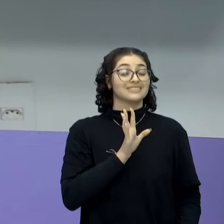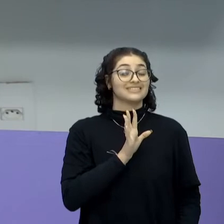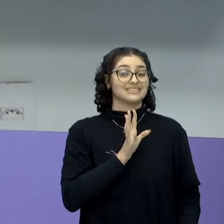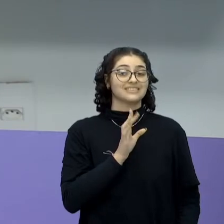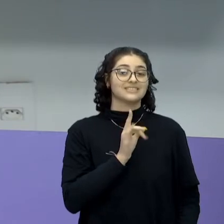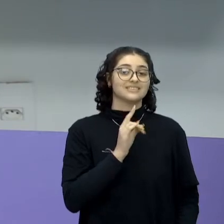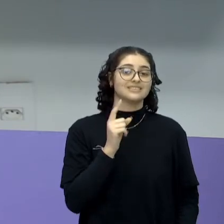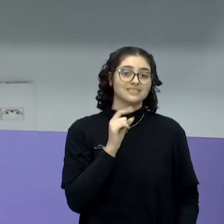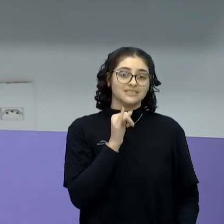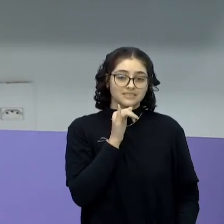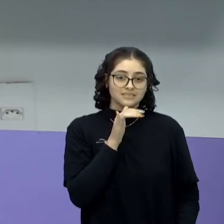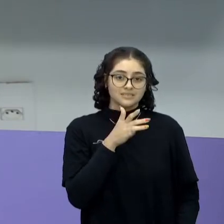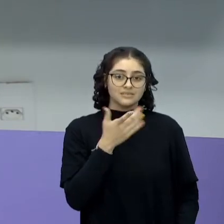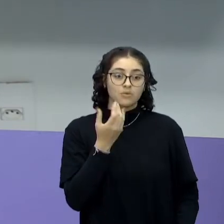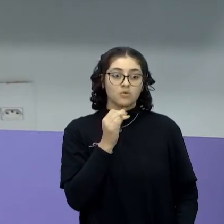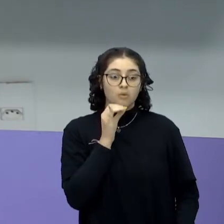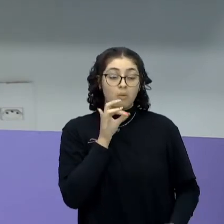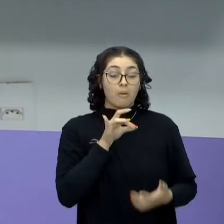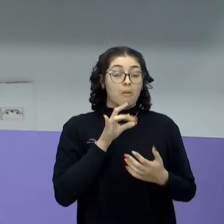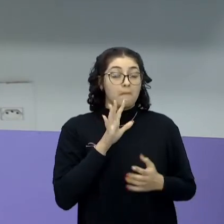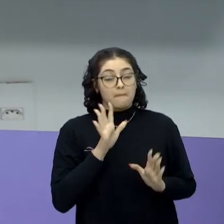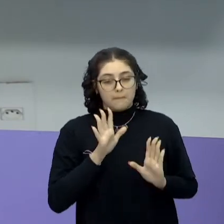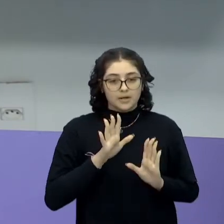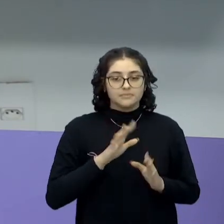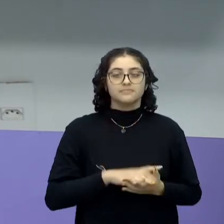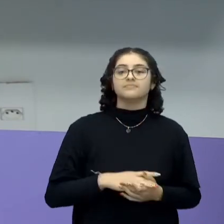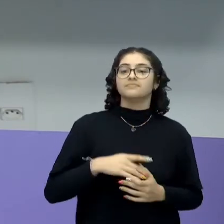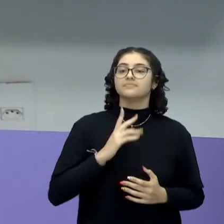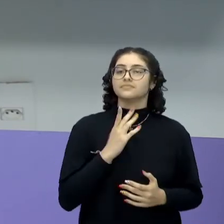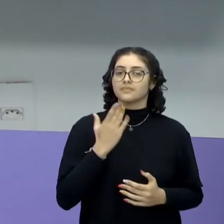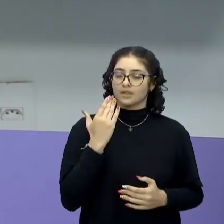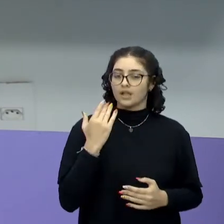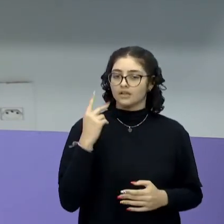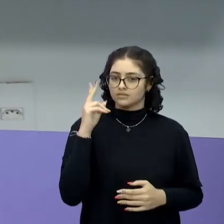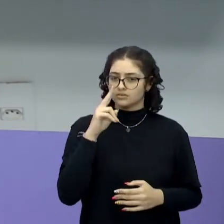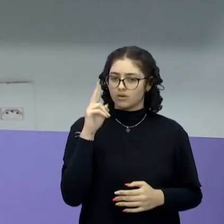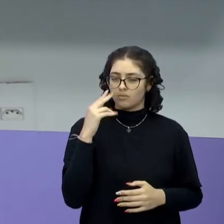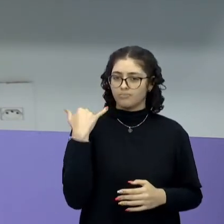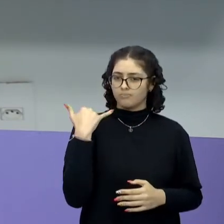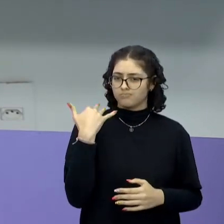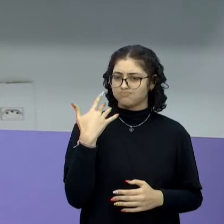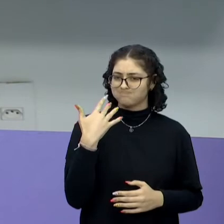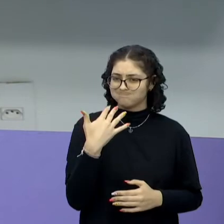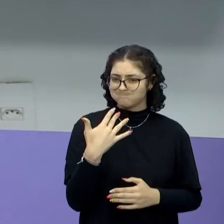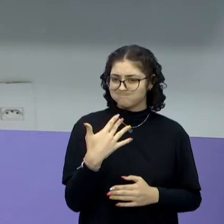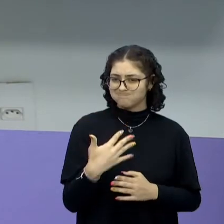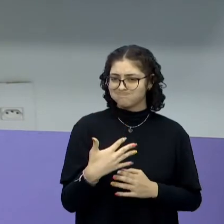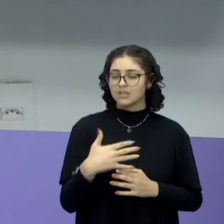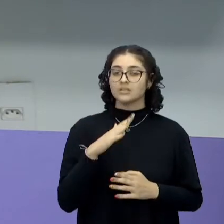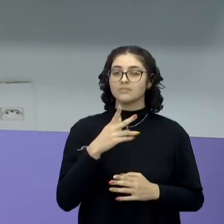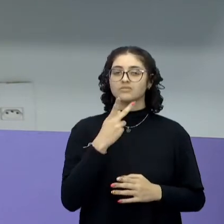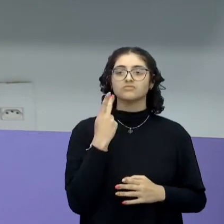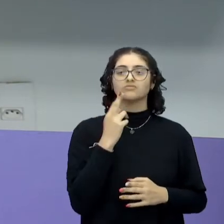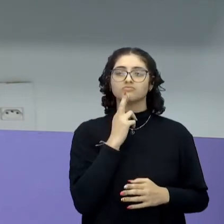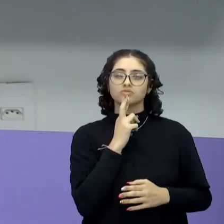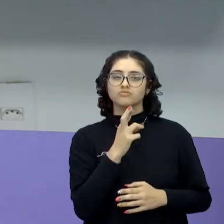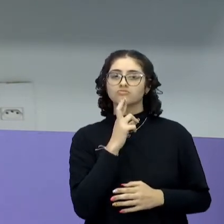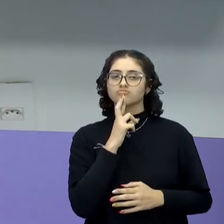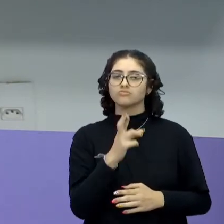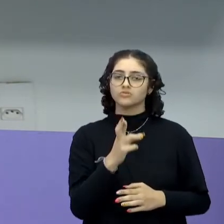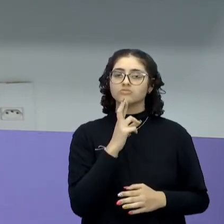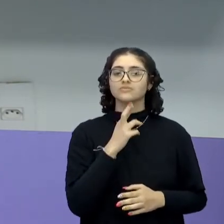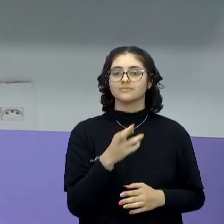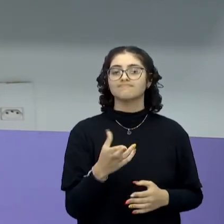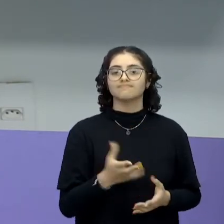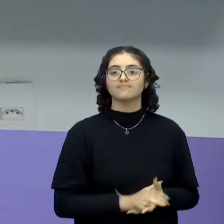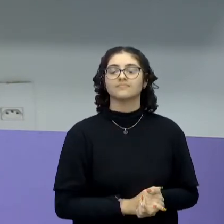dada e nem tão óbvia. Então, ao longo da história, diversos foram os teóricos e as teóricas que responderam a essa questão,